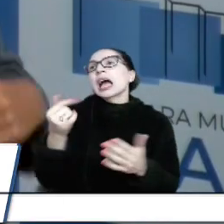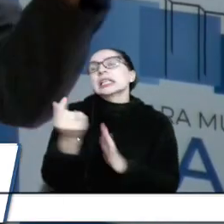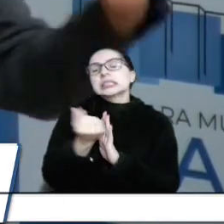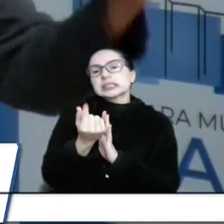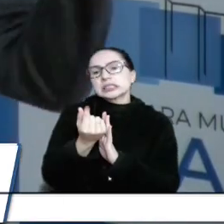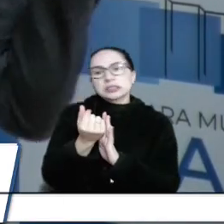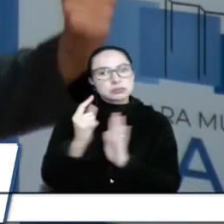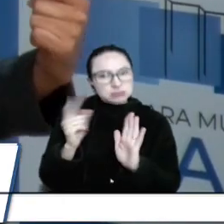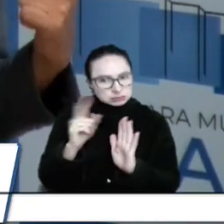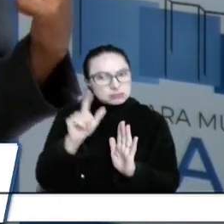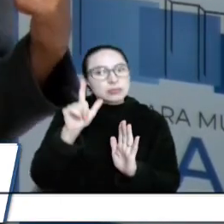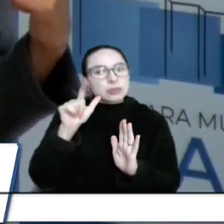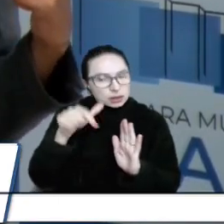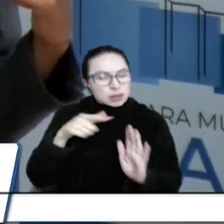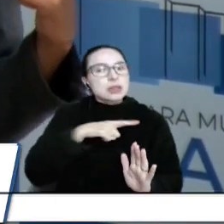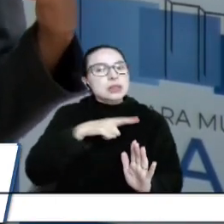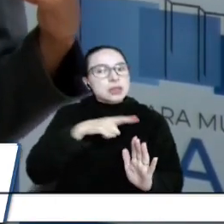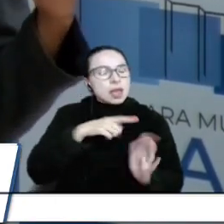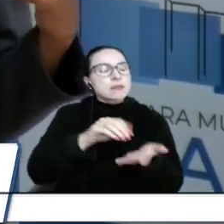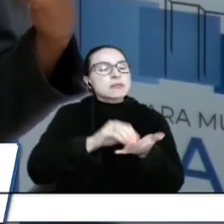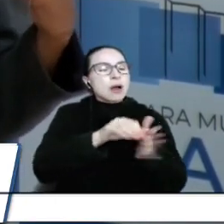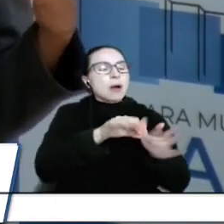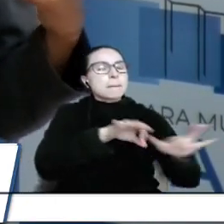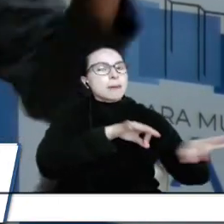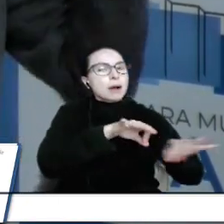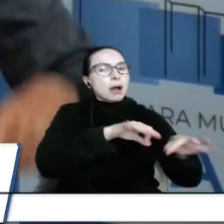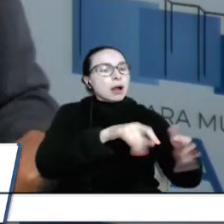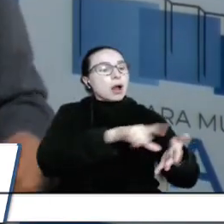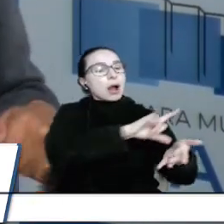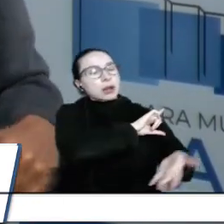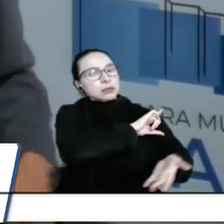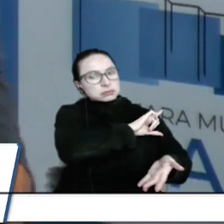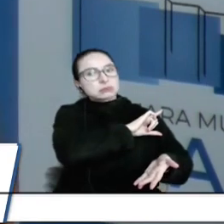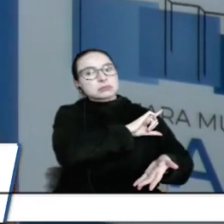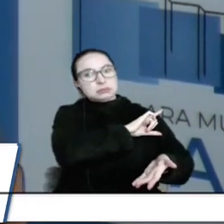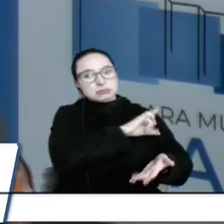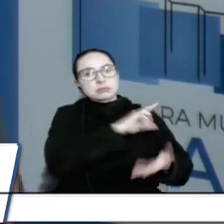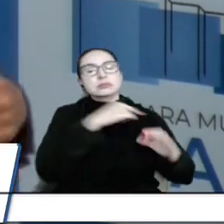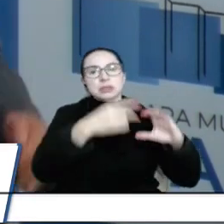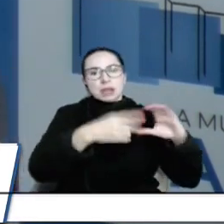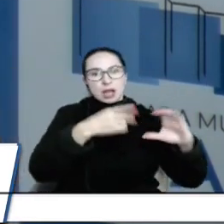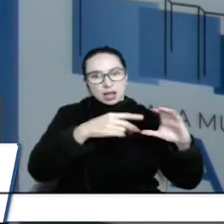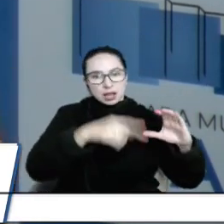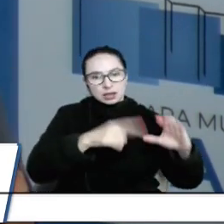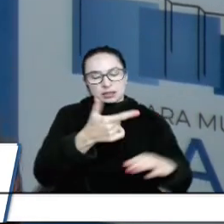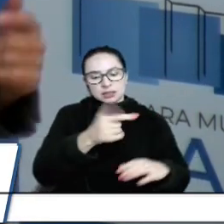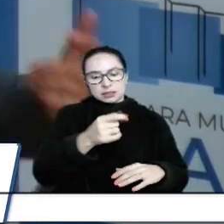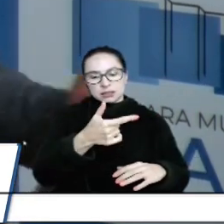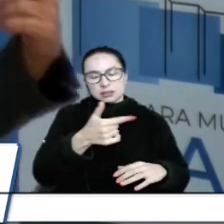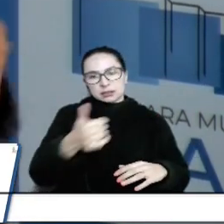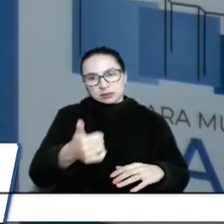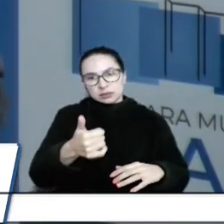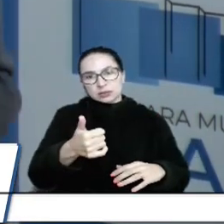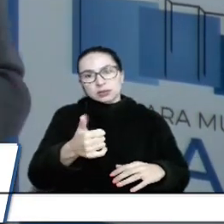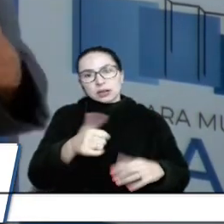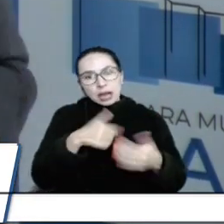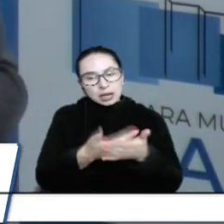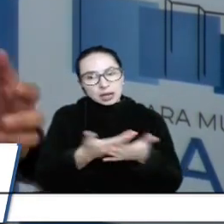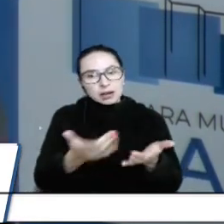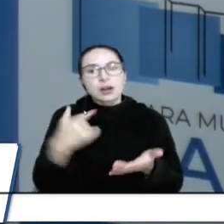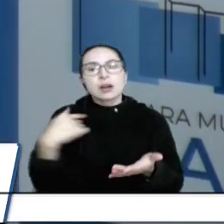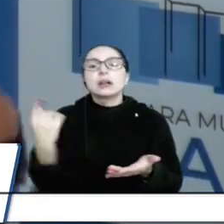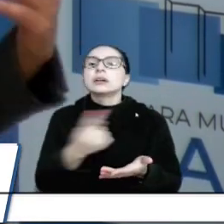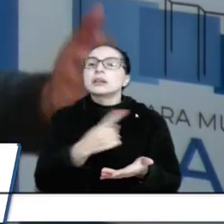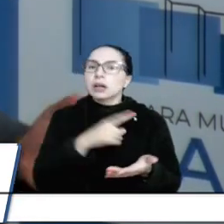sim, houve falta de planejamento lá atrás, e a Câmara Municipal desde 2021, a gente tem aqui,